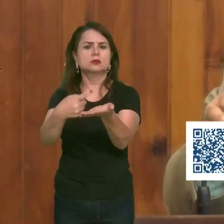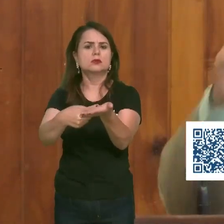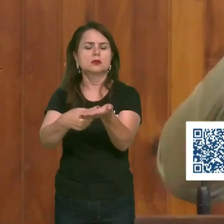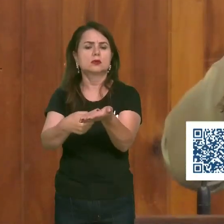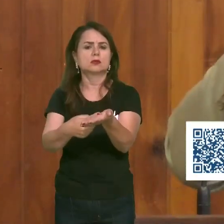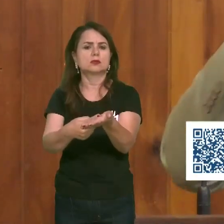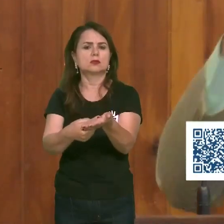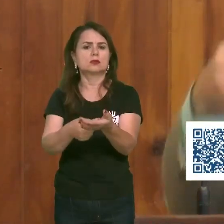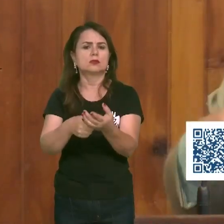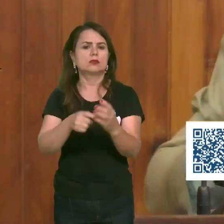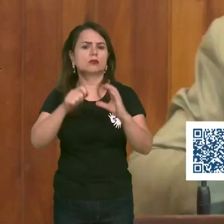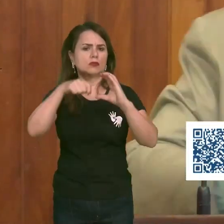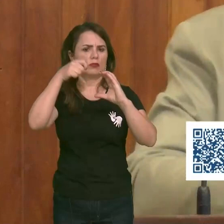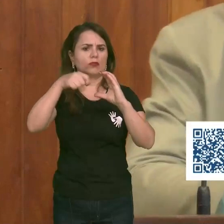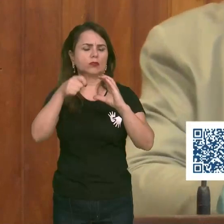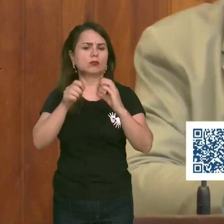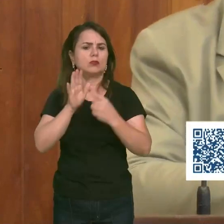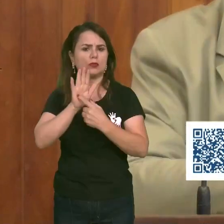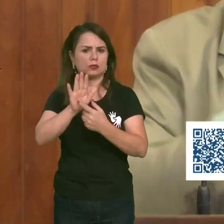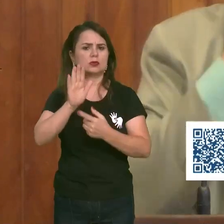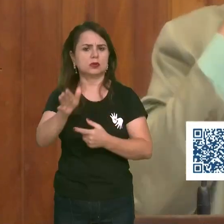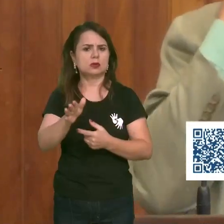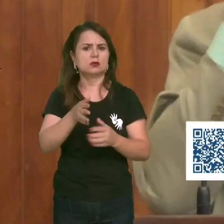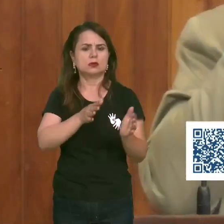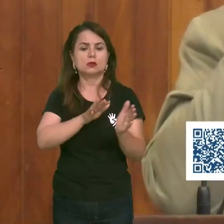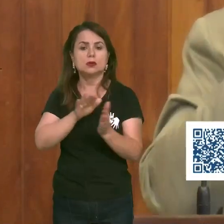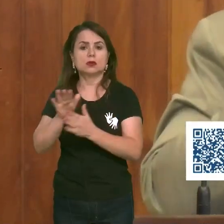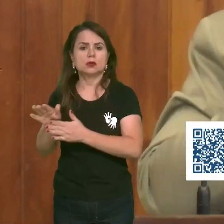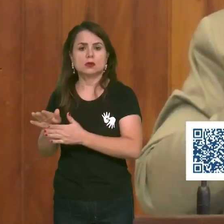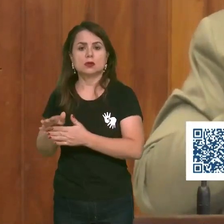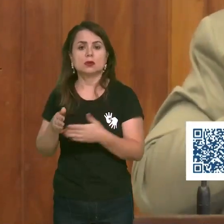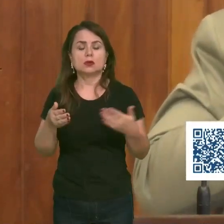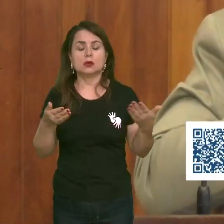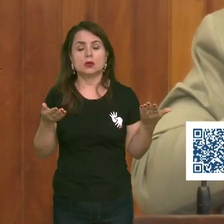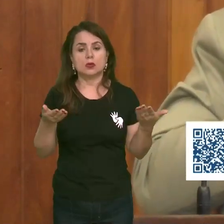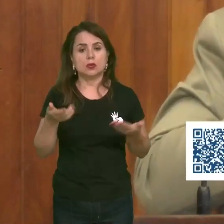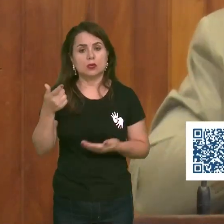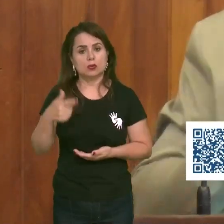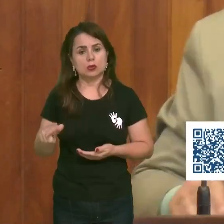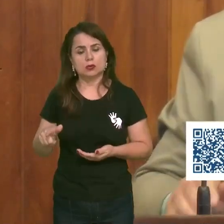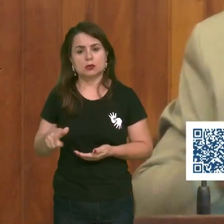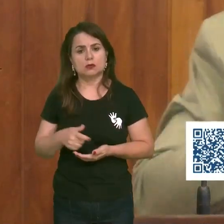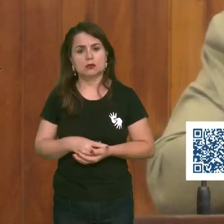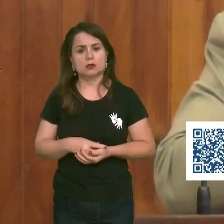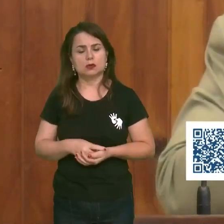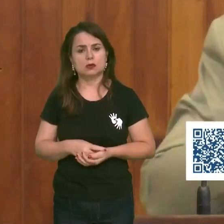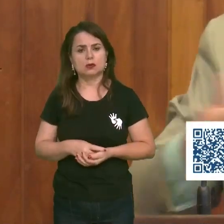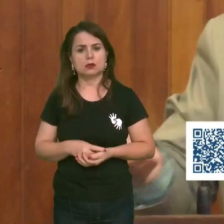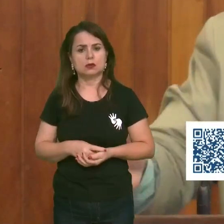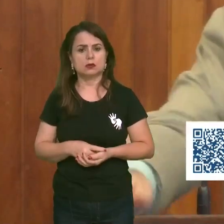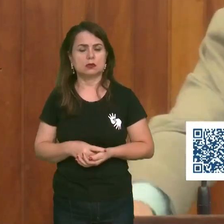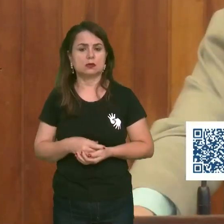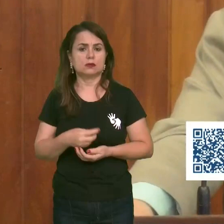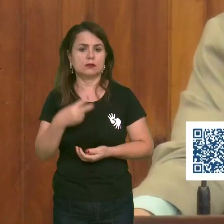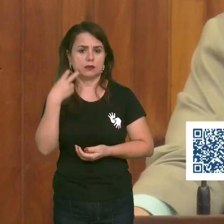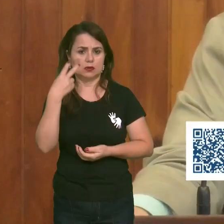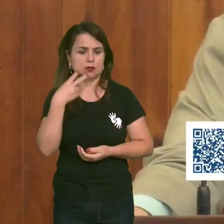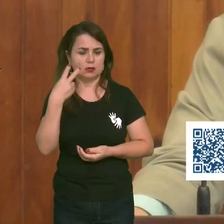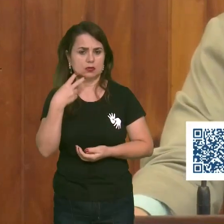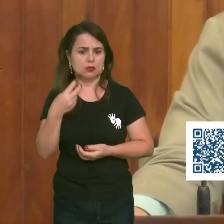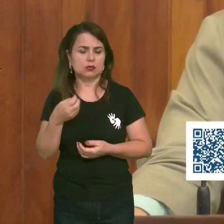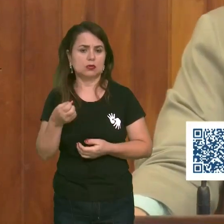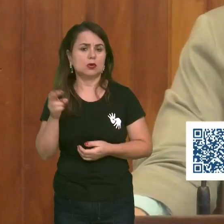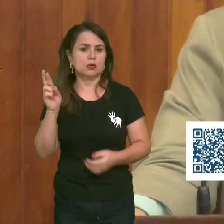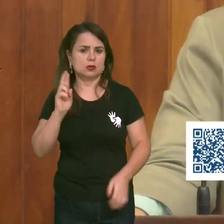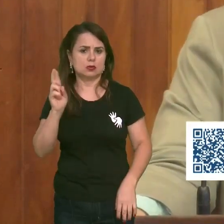fazendo e colocando aqui mais uma vez a reiterar o vereador Rogerinho trouxe hoje o requerimento